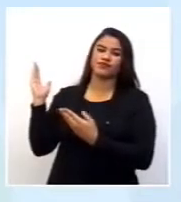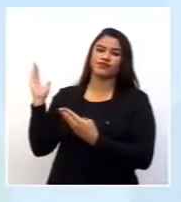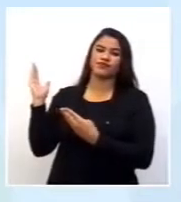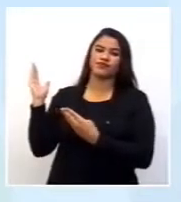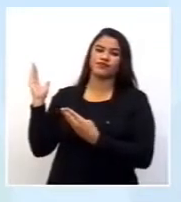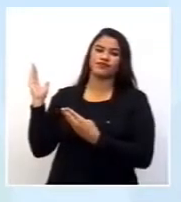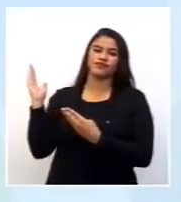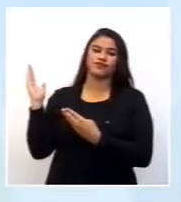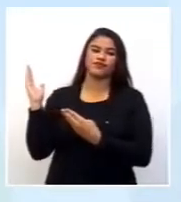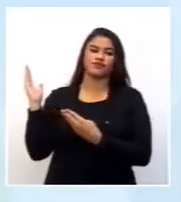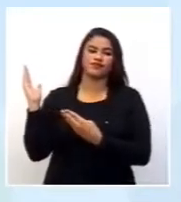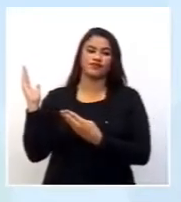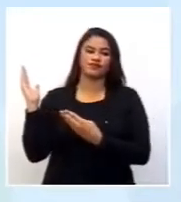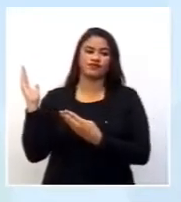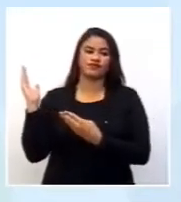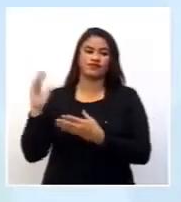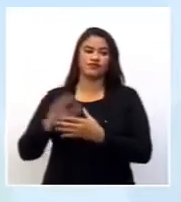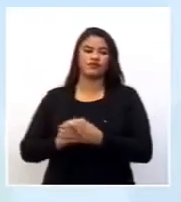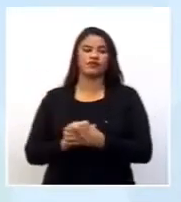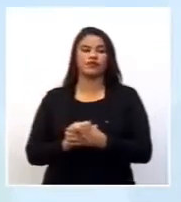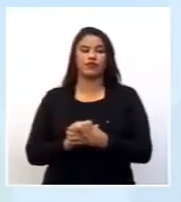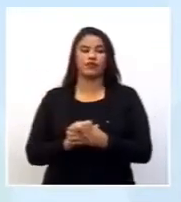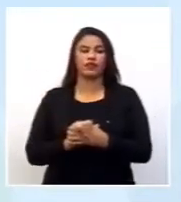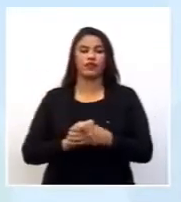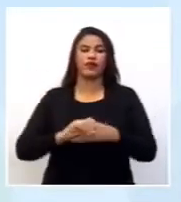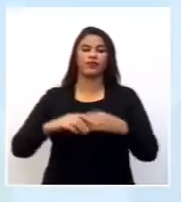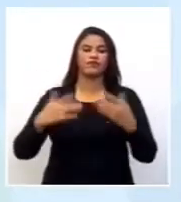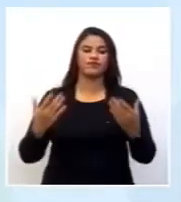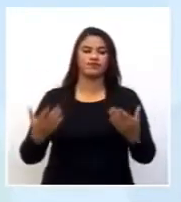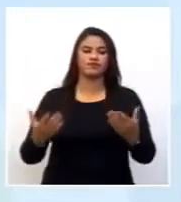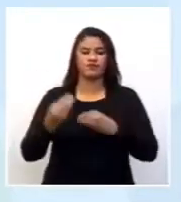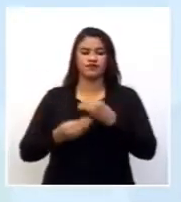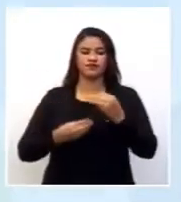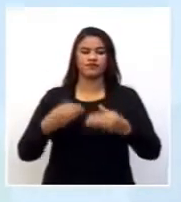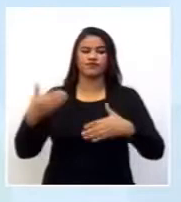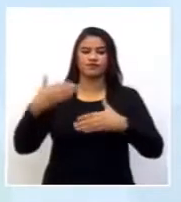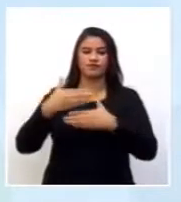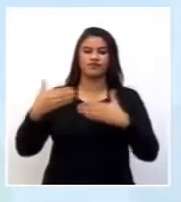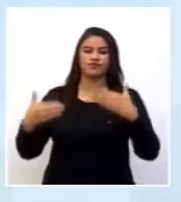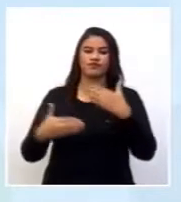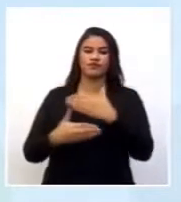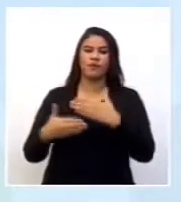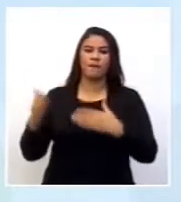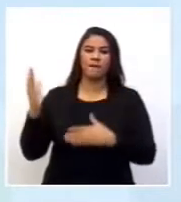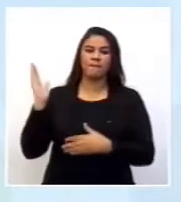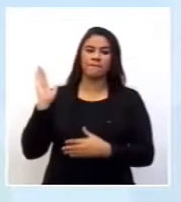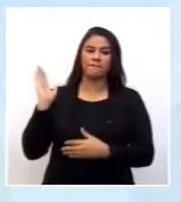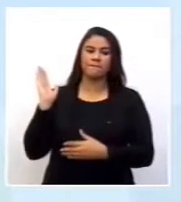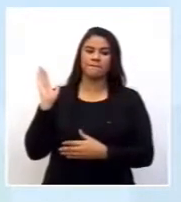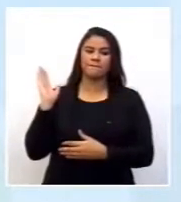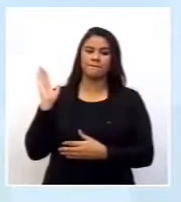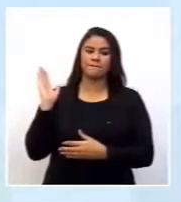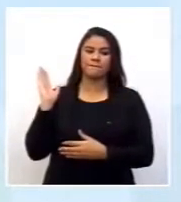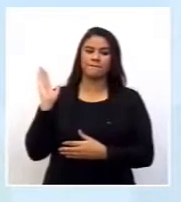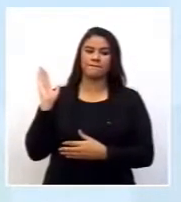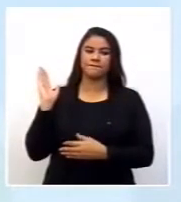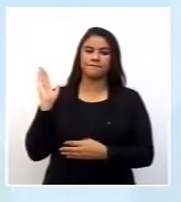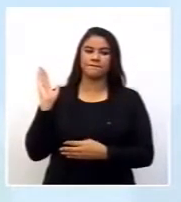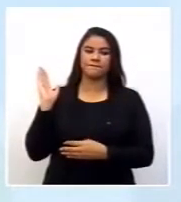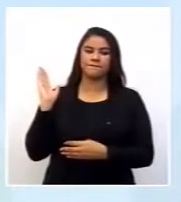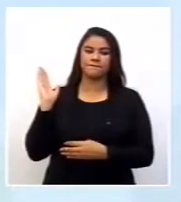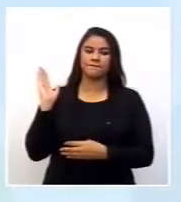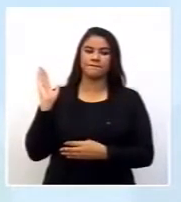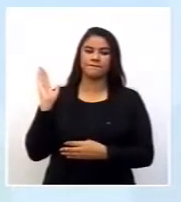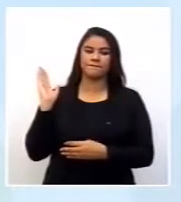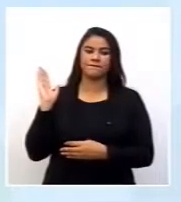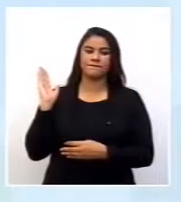como as competências da BNCC, tá? Então, que é o próximo slide, né, que nós vamos colocar aqui, exatamente, que aí nós estamos falando